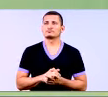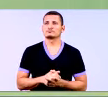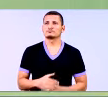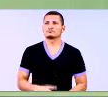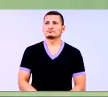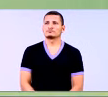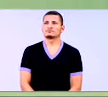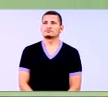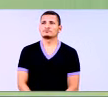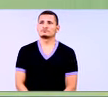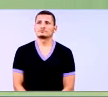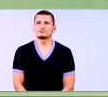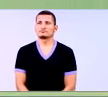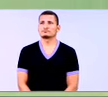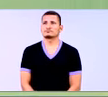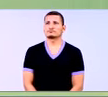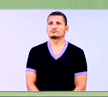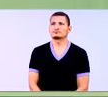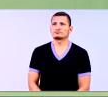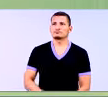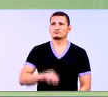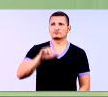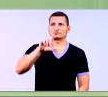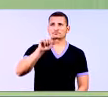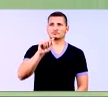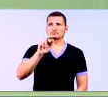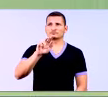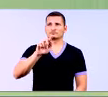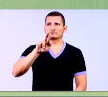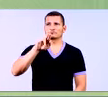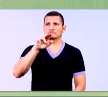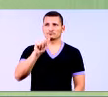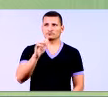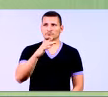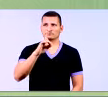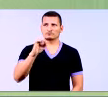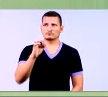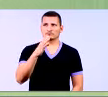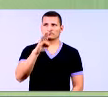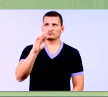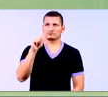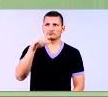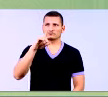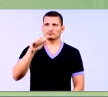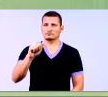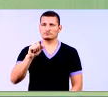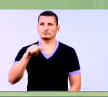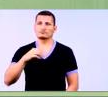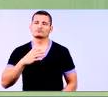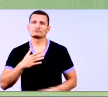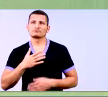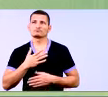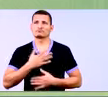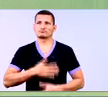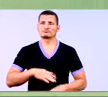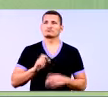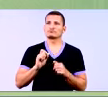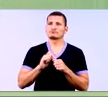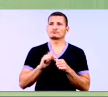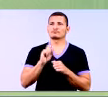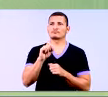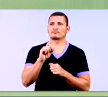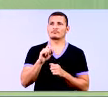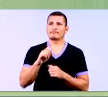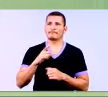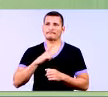os processadores. O que é a largura de banda? A largura de banda é muito tranquilo, porque o que eu vou fazer? Eu tenho lá